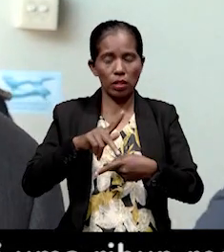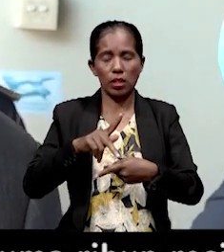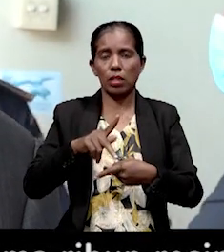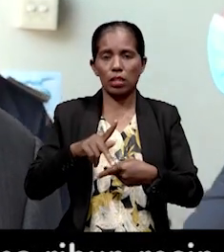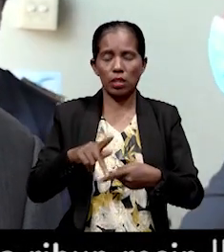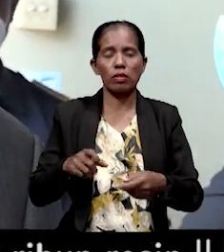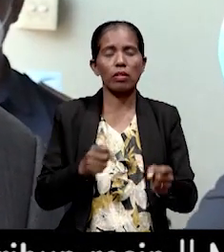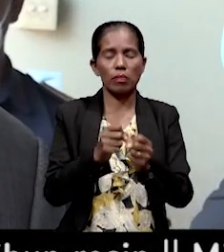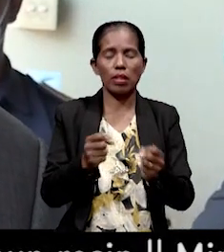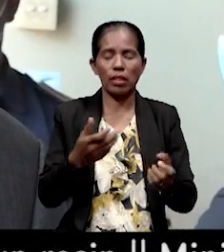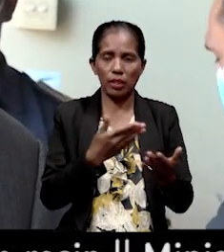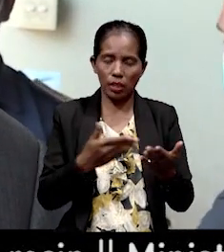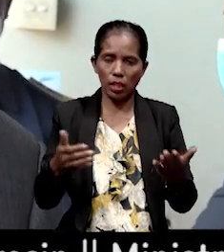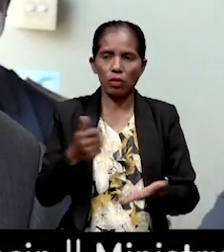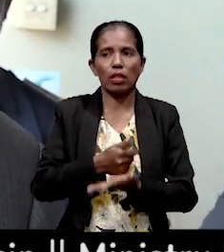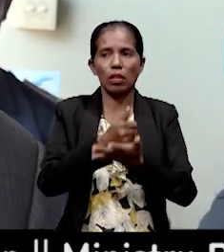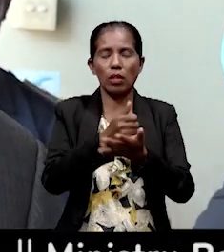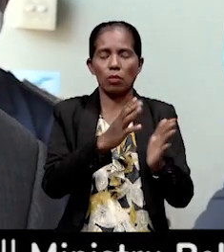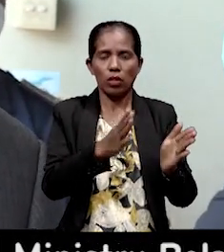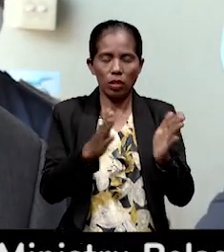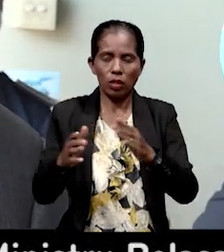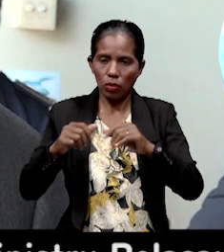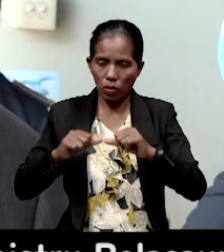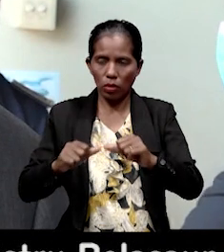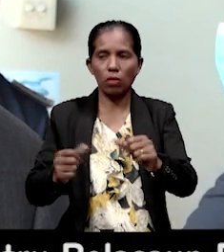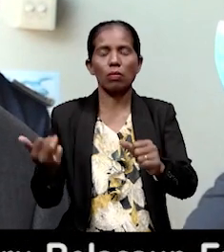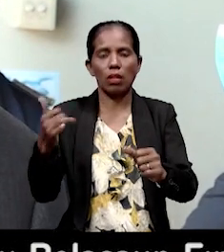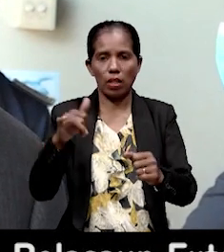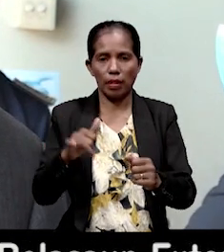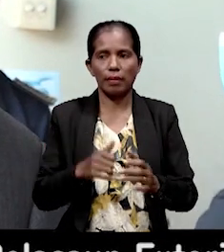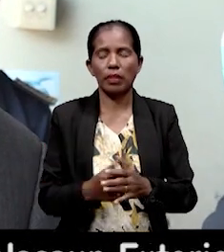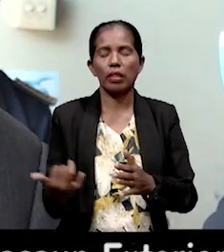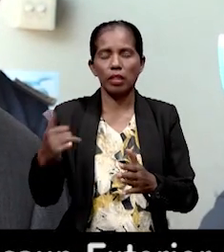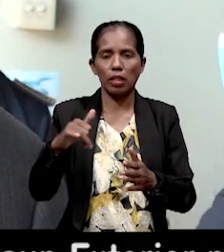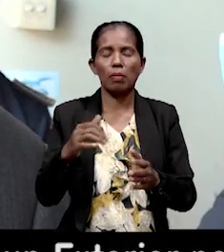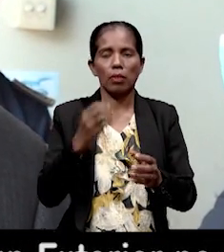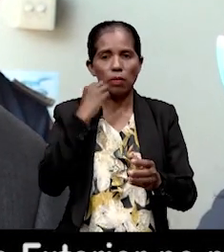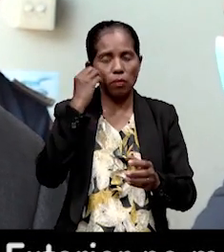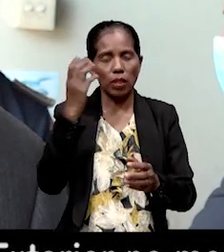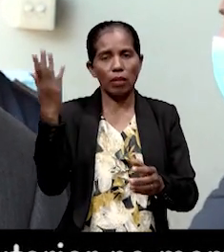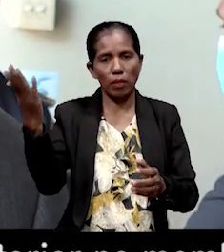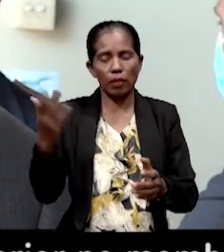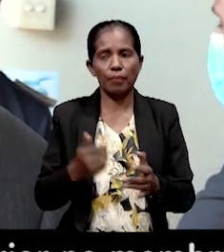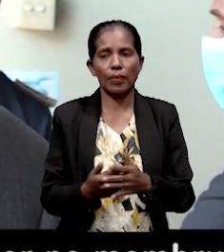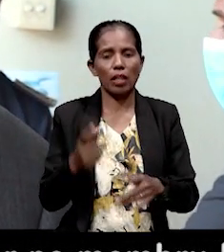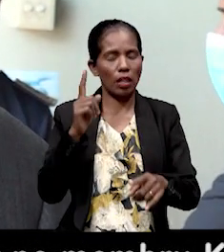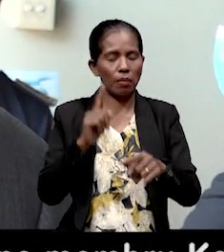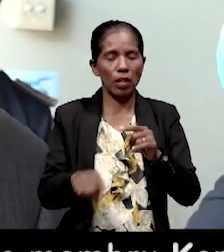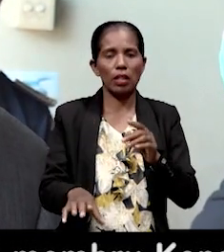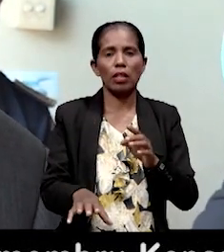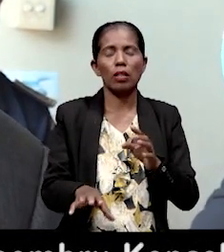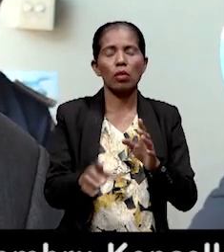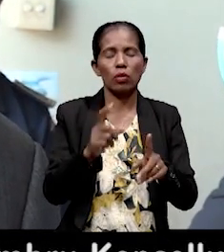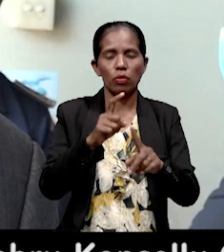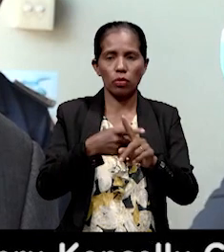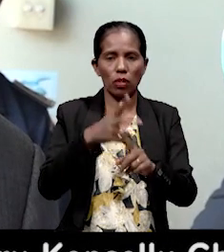apoio ser né processo de lá ela e sira nebe makela ne bane ita espera kata la bela liu fulantolo si sira